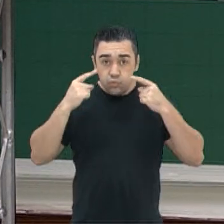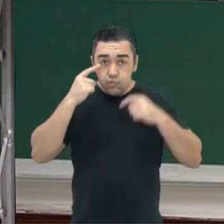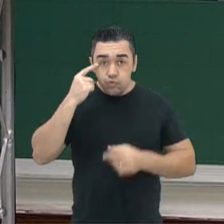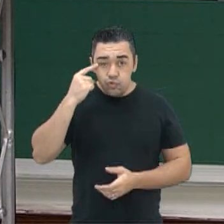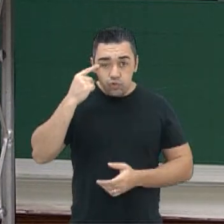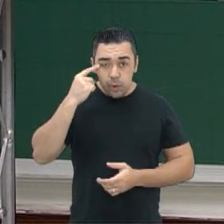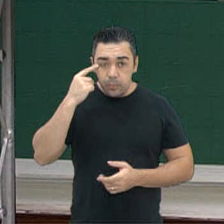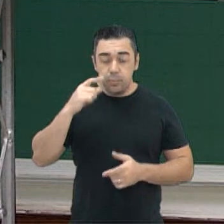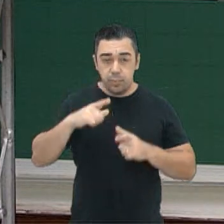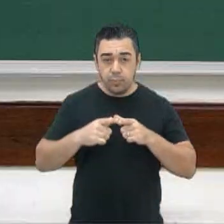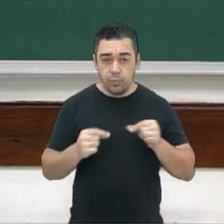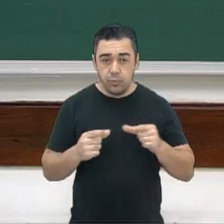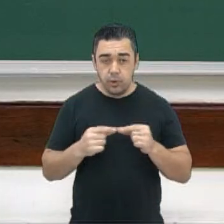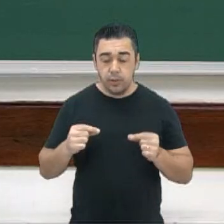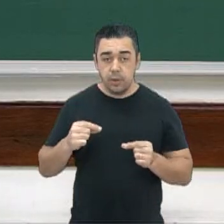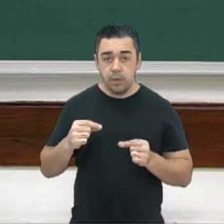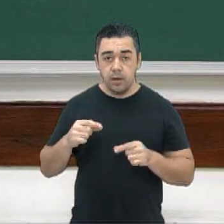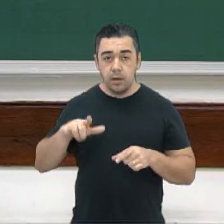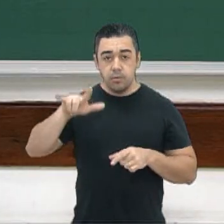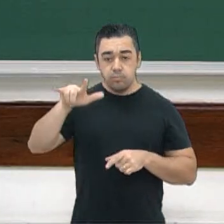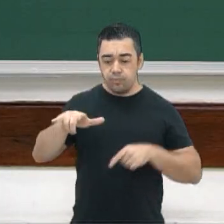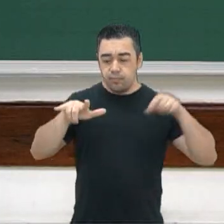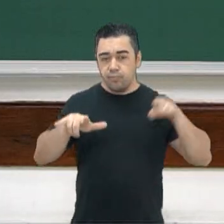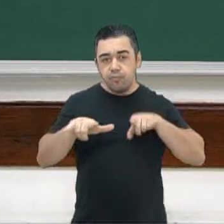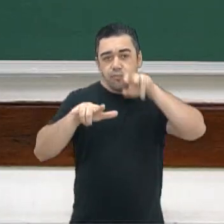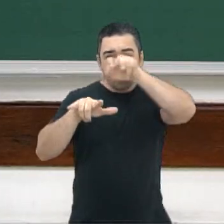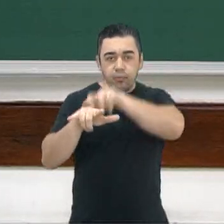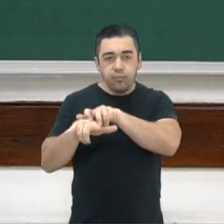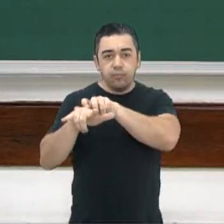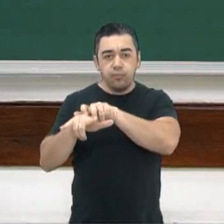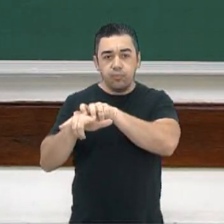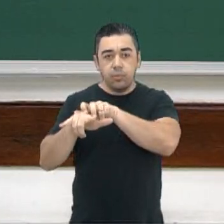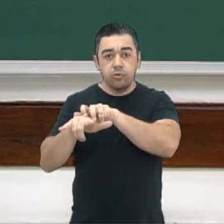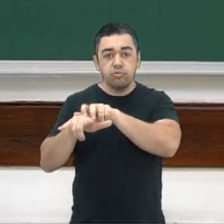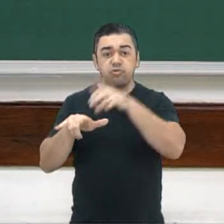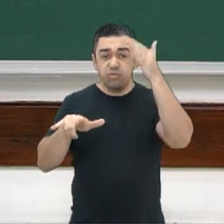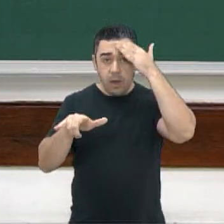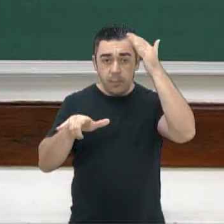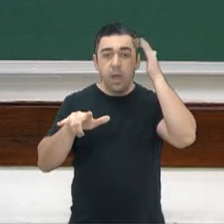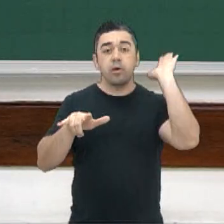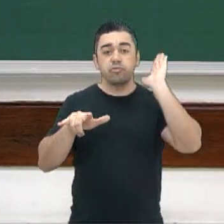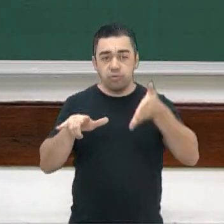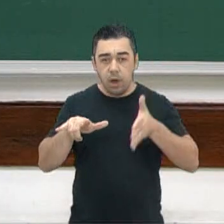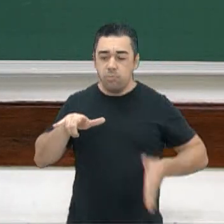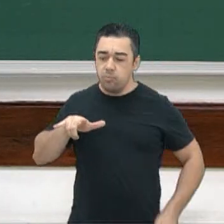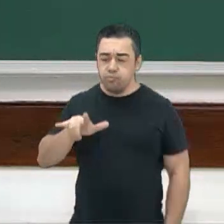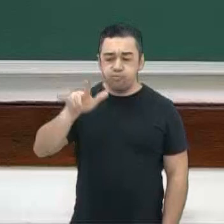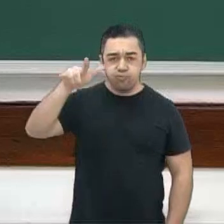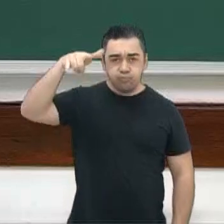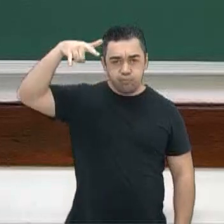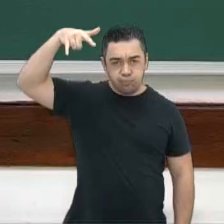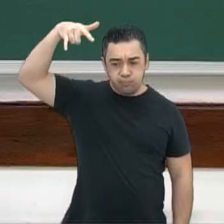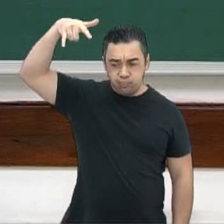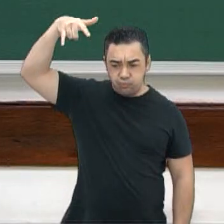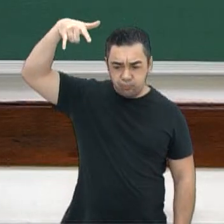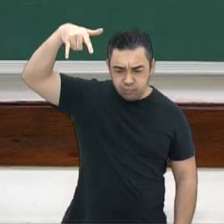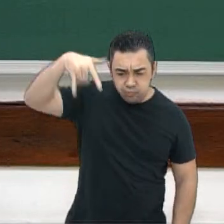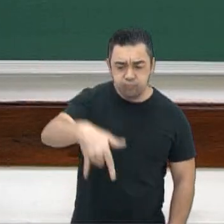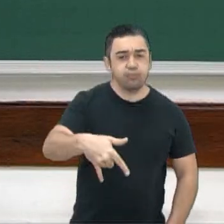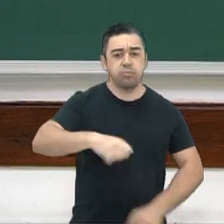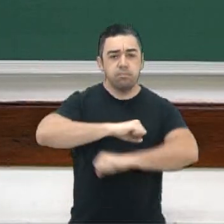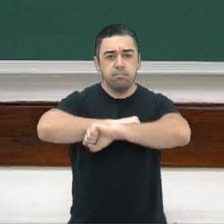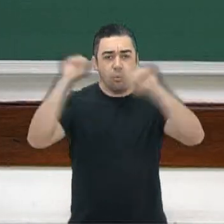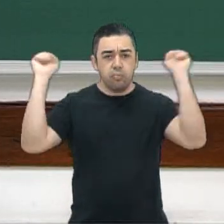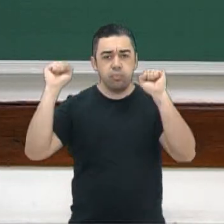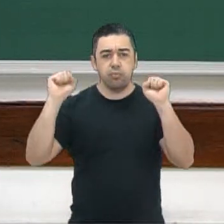japoneses. Eles já entravam no avião sabendo disso, muitos aviões japoneses já eram preparados para isso, com parte